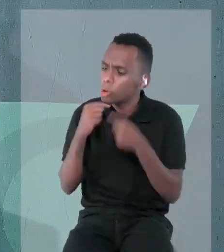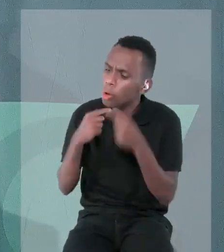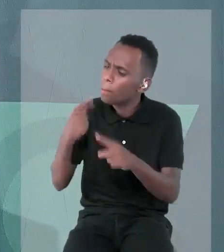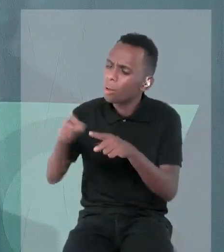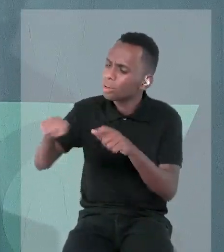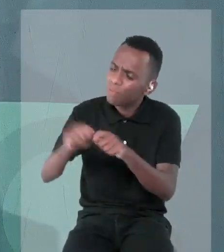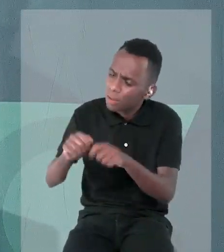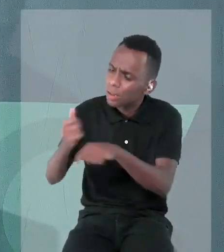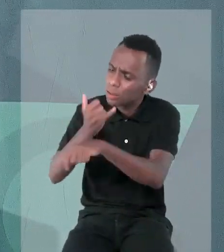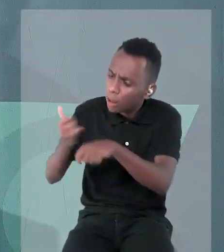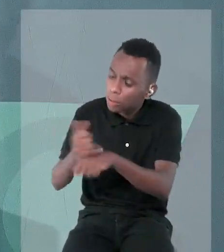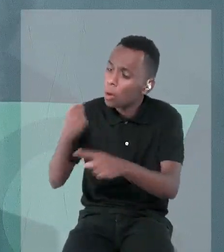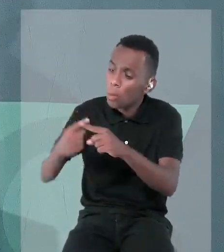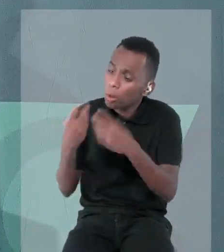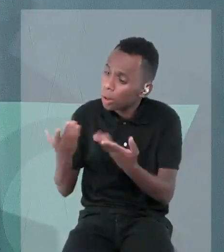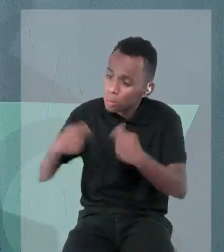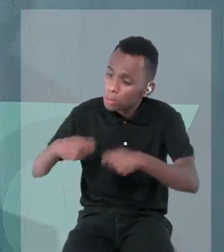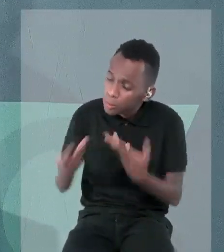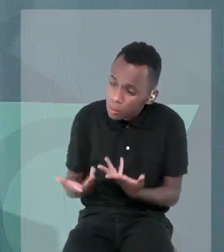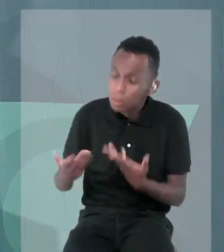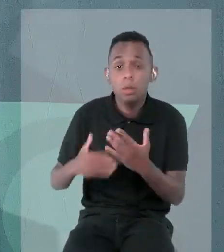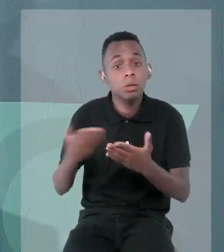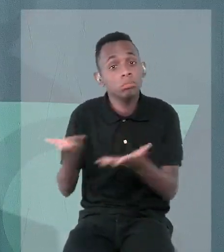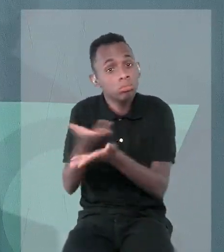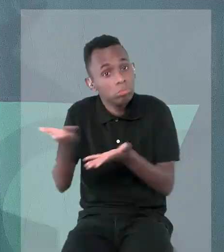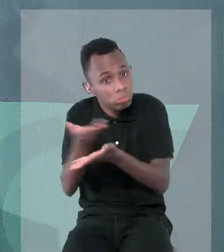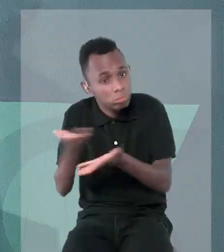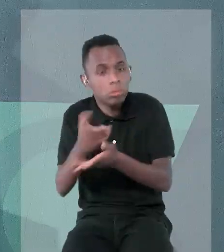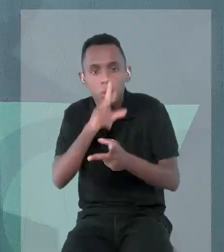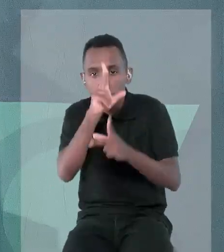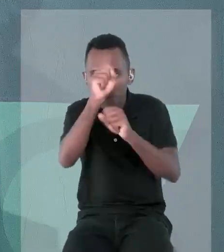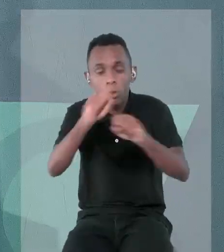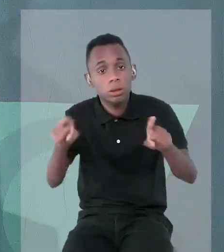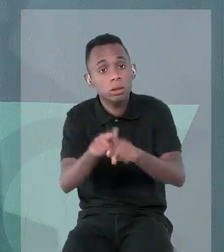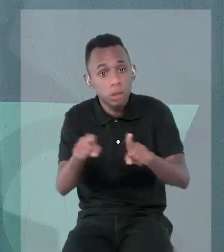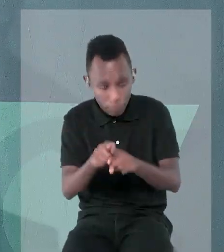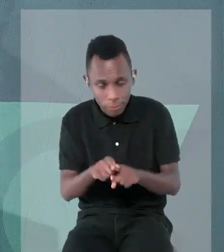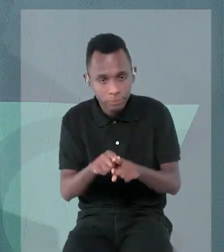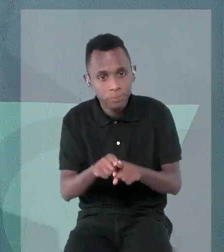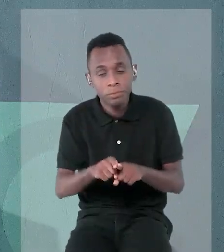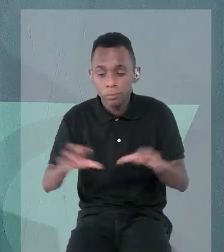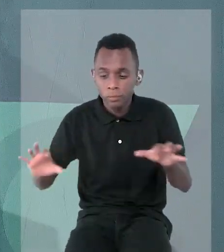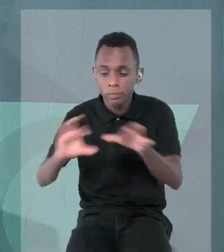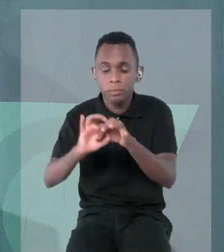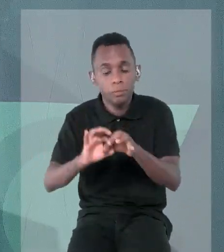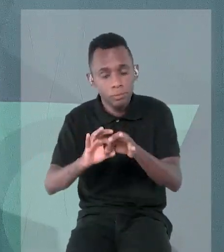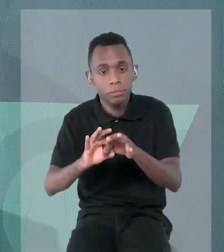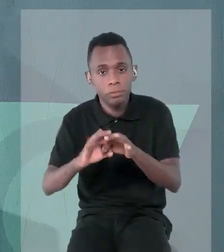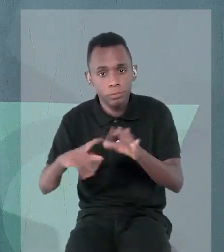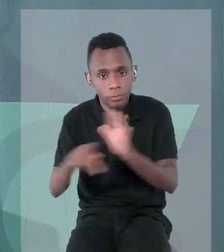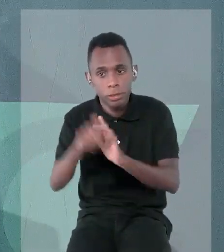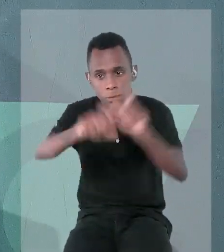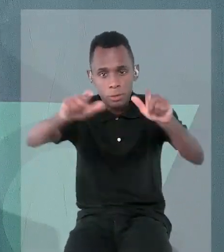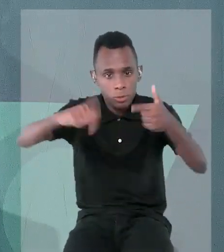está fazendo isso, a necessidade disso, e isso vai construir também um engajamento mais forte com os agricultores da